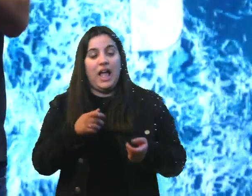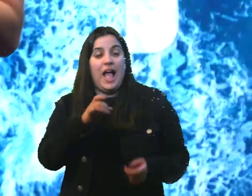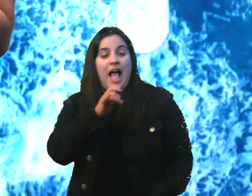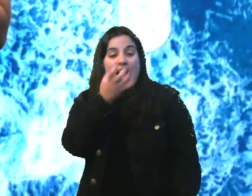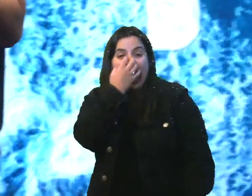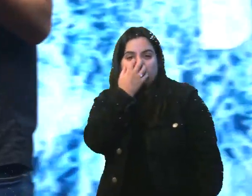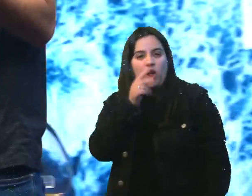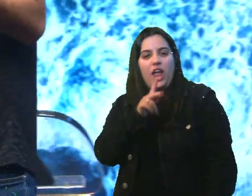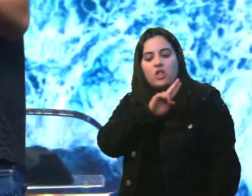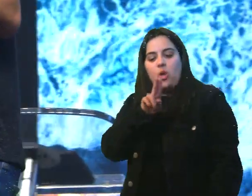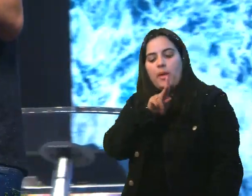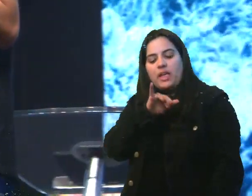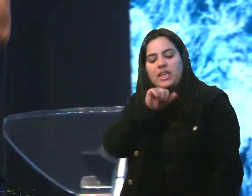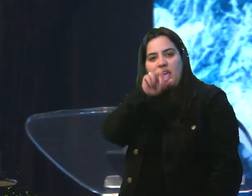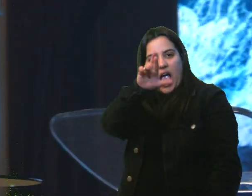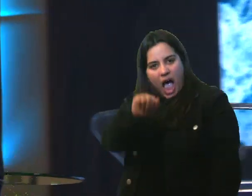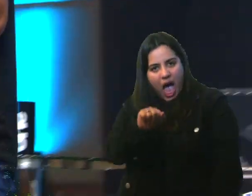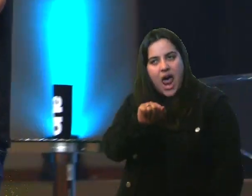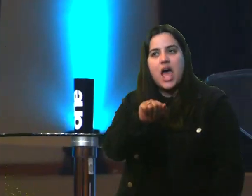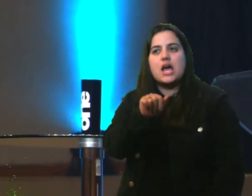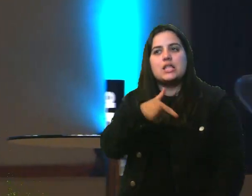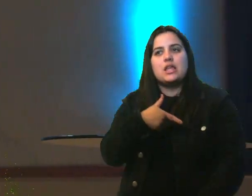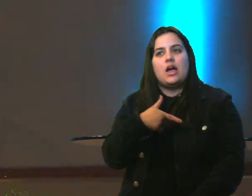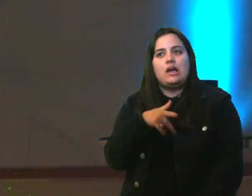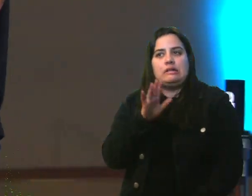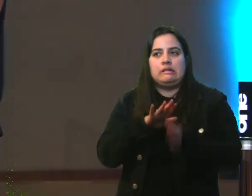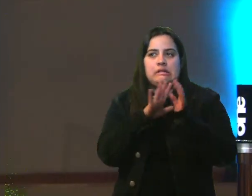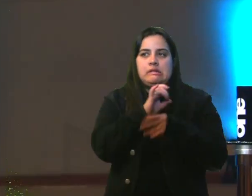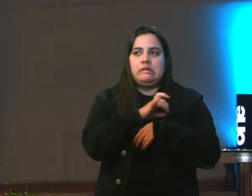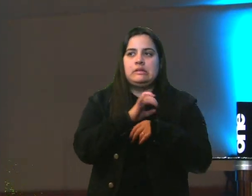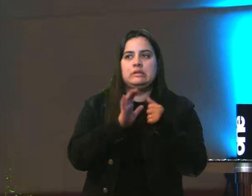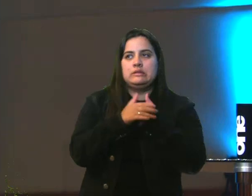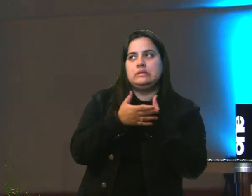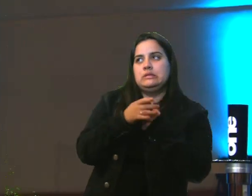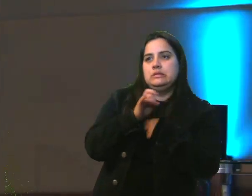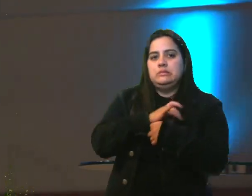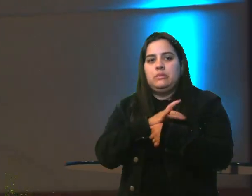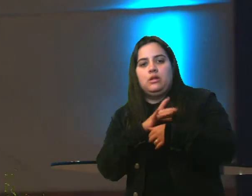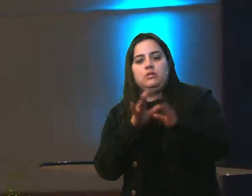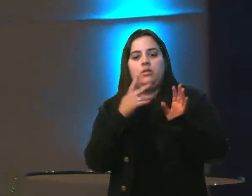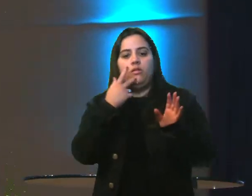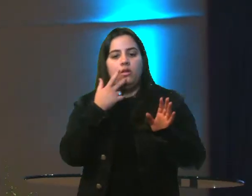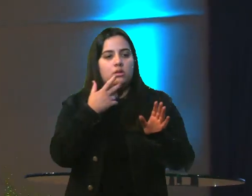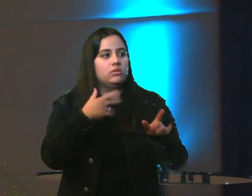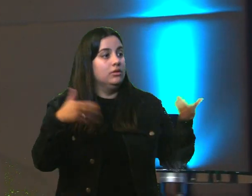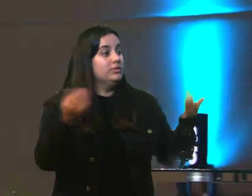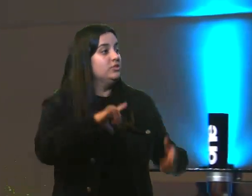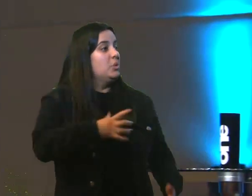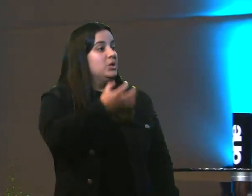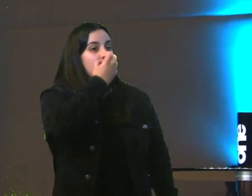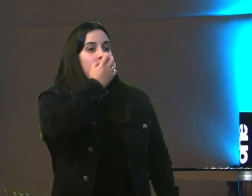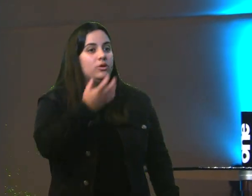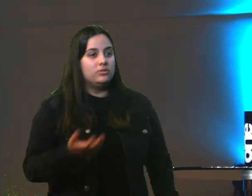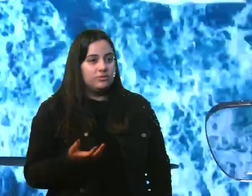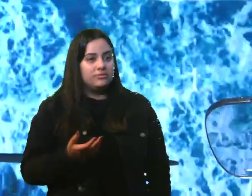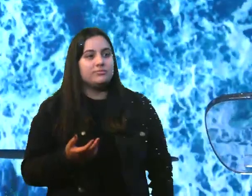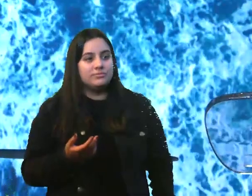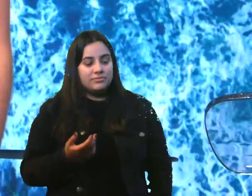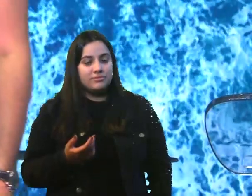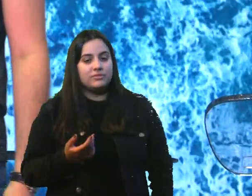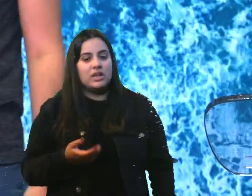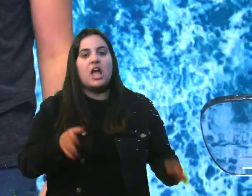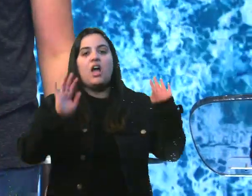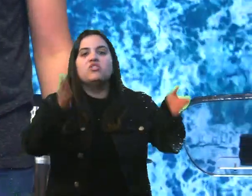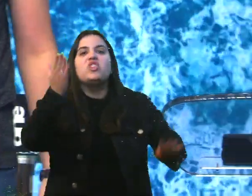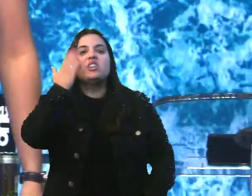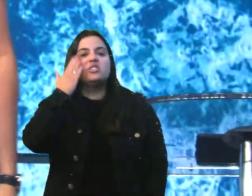dela, lá na casa, lá no cantinho dela, assim, meio com medo e tudo mais. Aí eu falei assim, gente, agora a gente tem um cachorro. Já